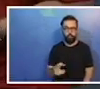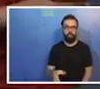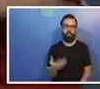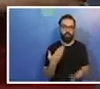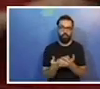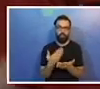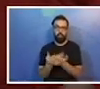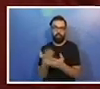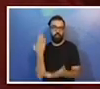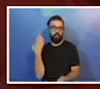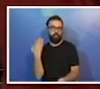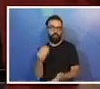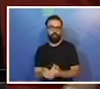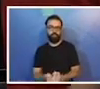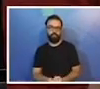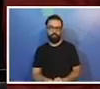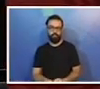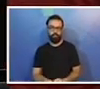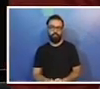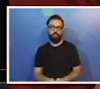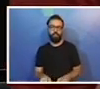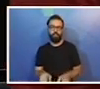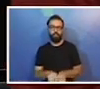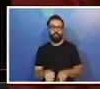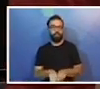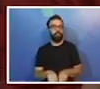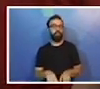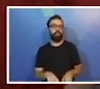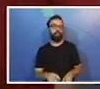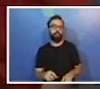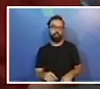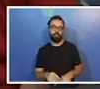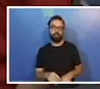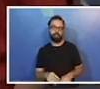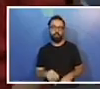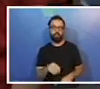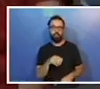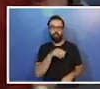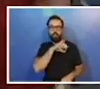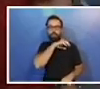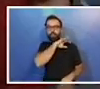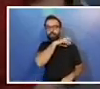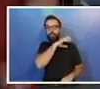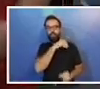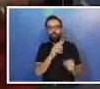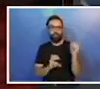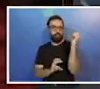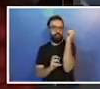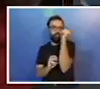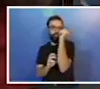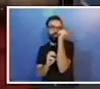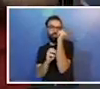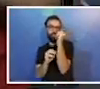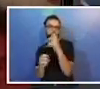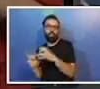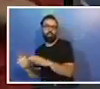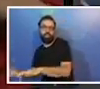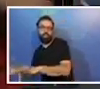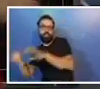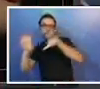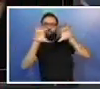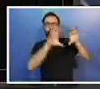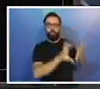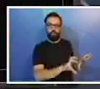estudaram. E também tem a introdução de espécies invasoras. Através